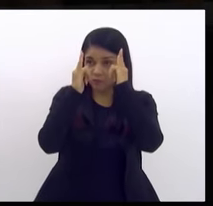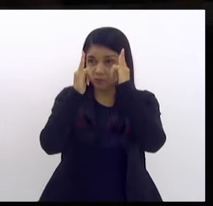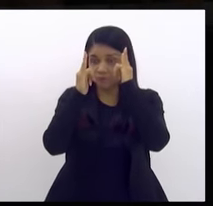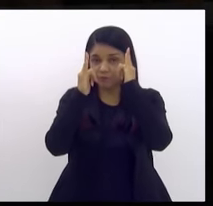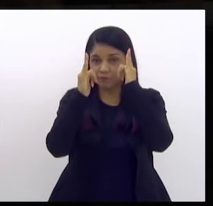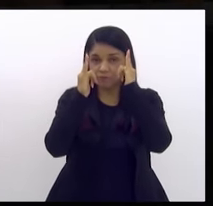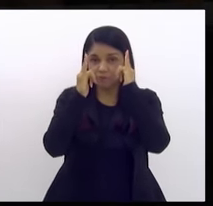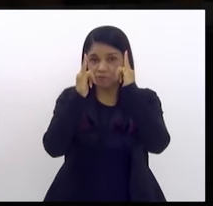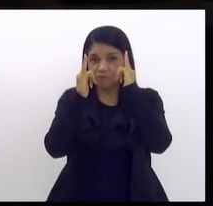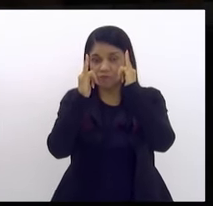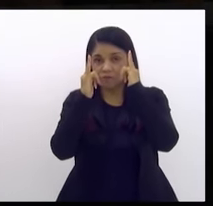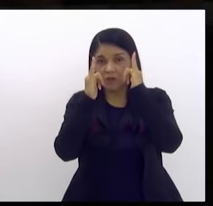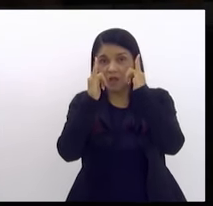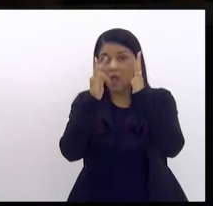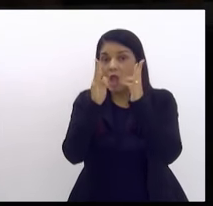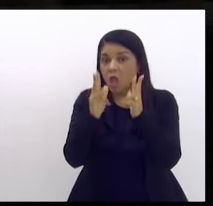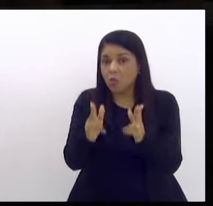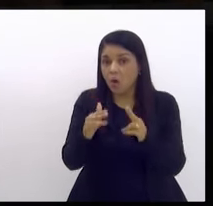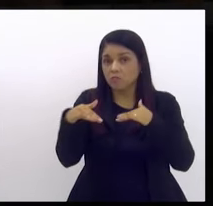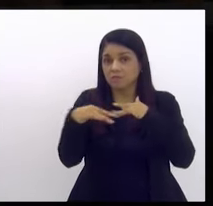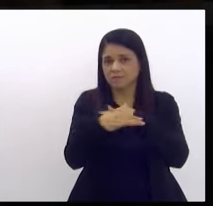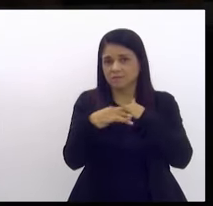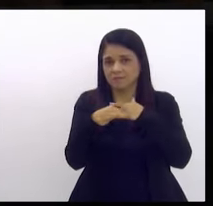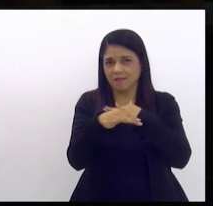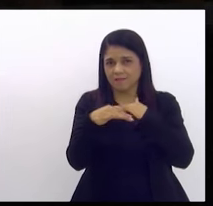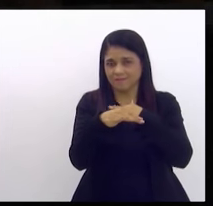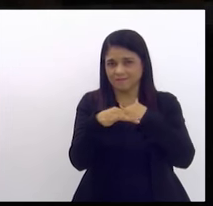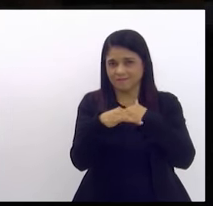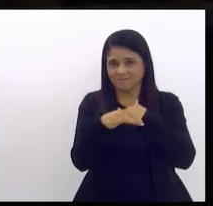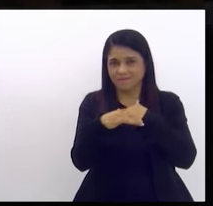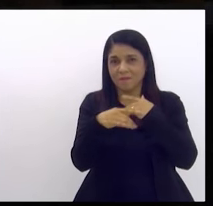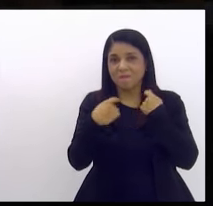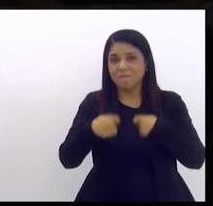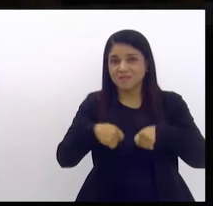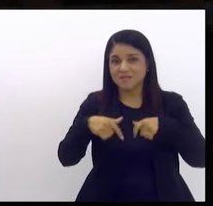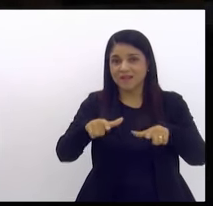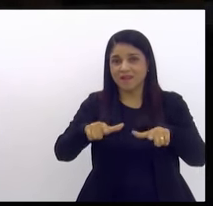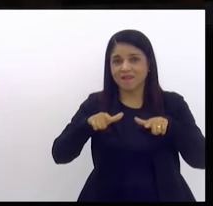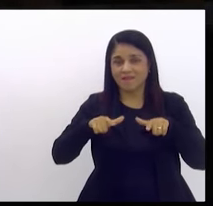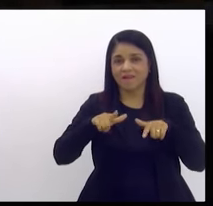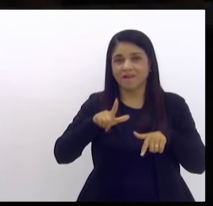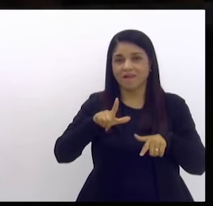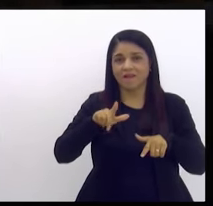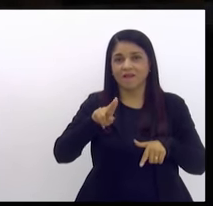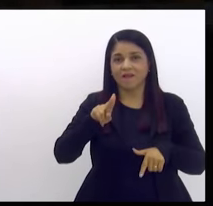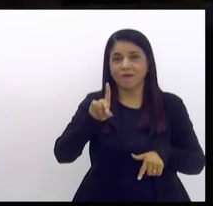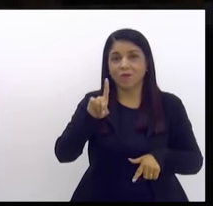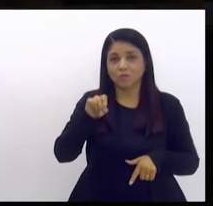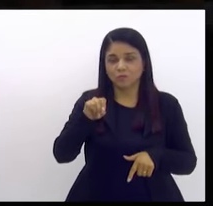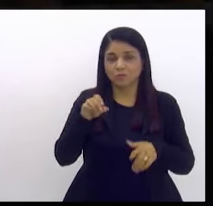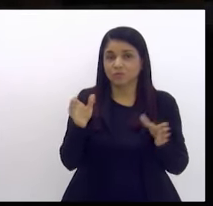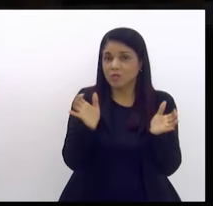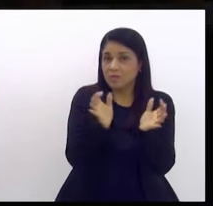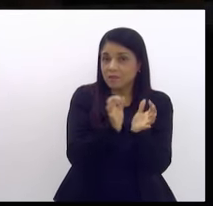um prédio é como fosse uma cidade. Precisa, no laudo de vistoria, uma